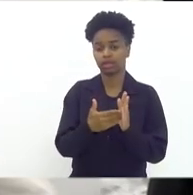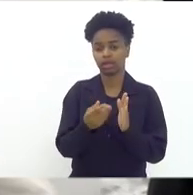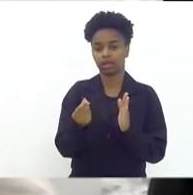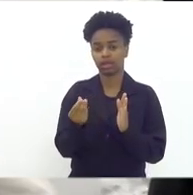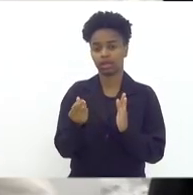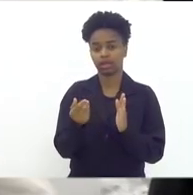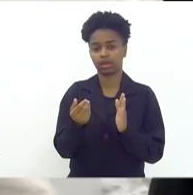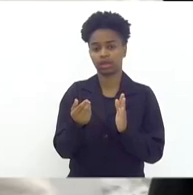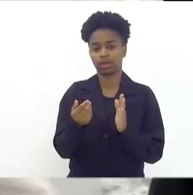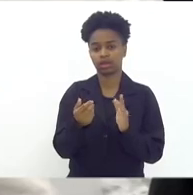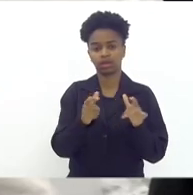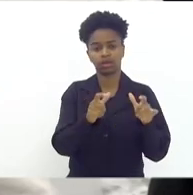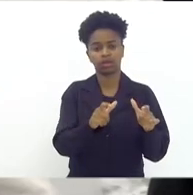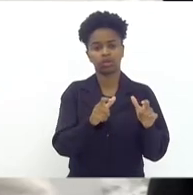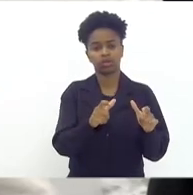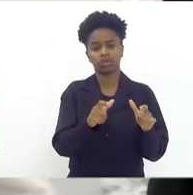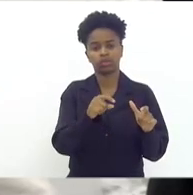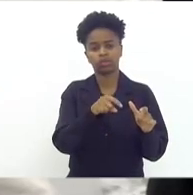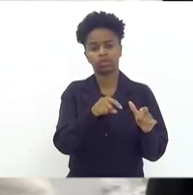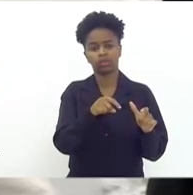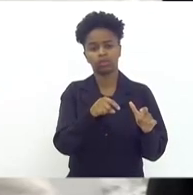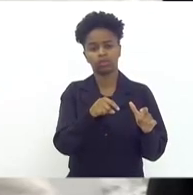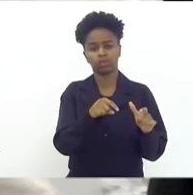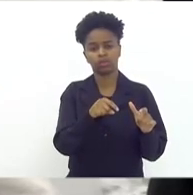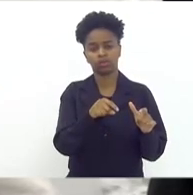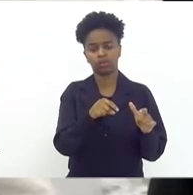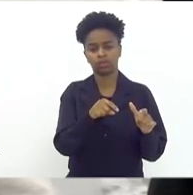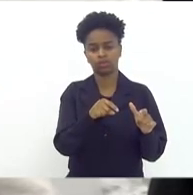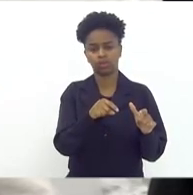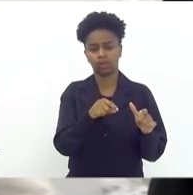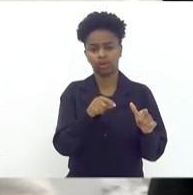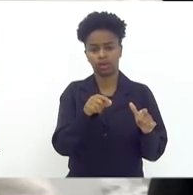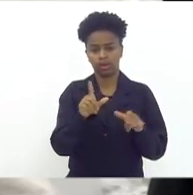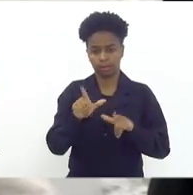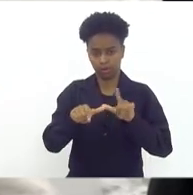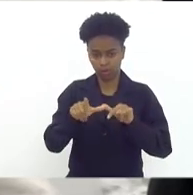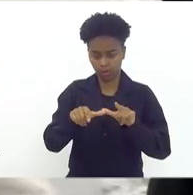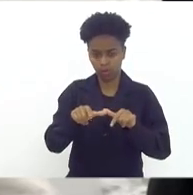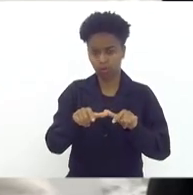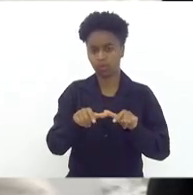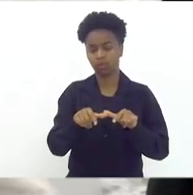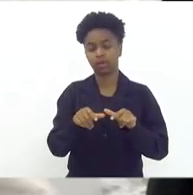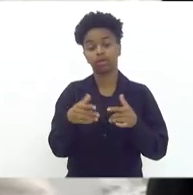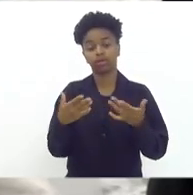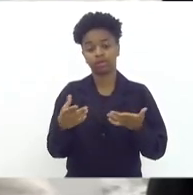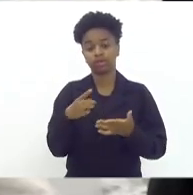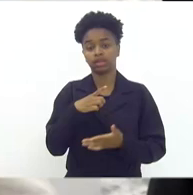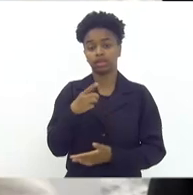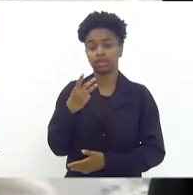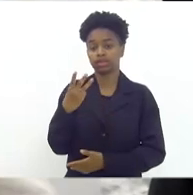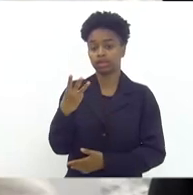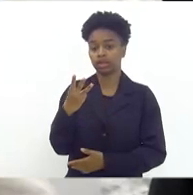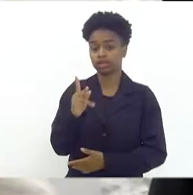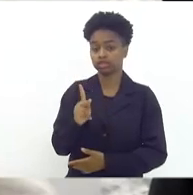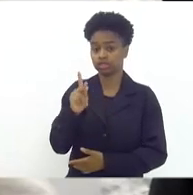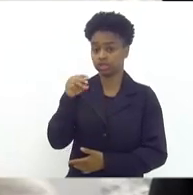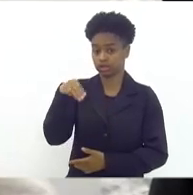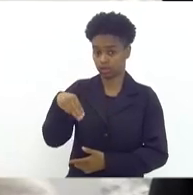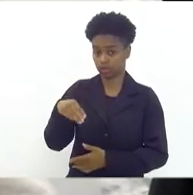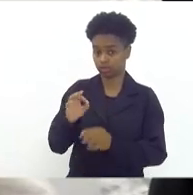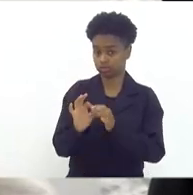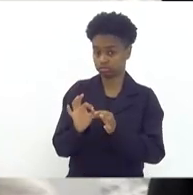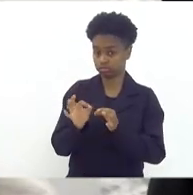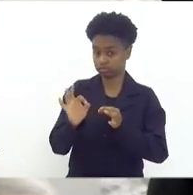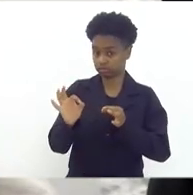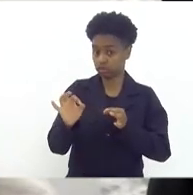aquela parte lá dentro de Bangu então tem 3 km de distância aonde tem